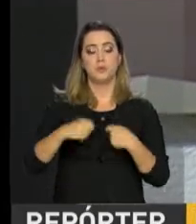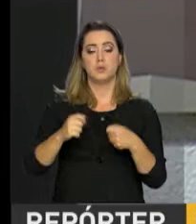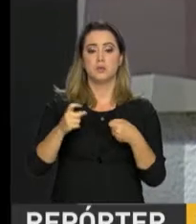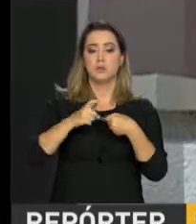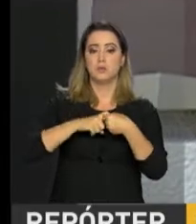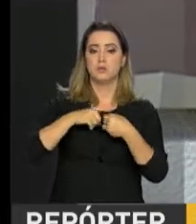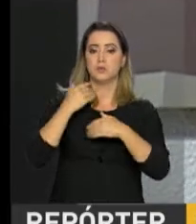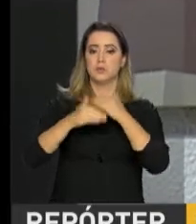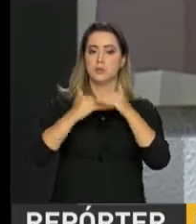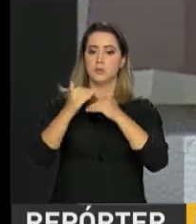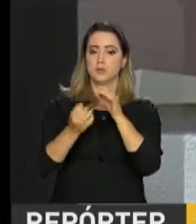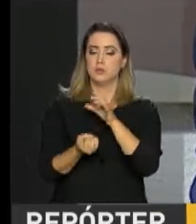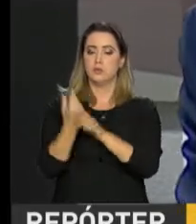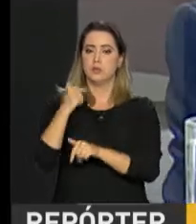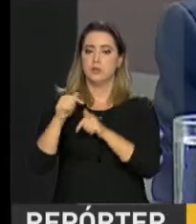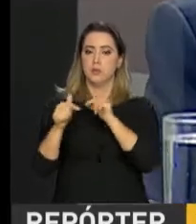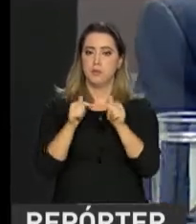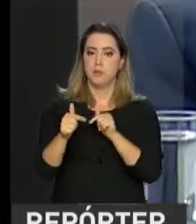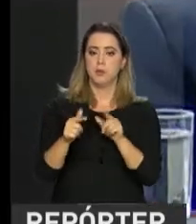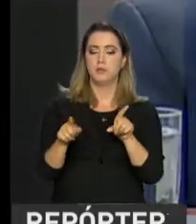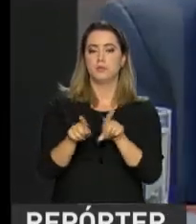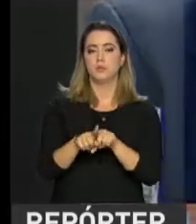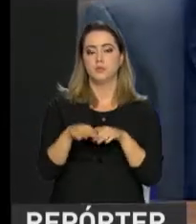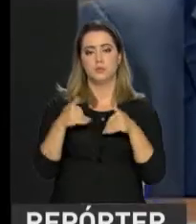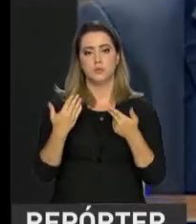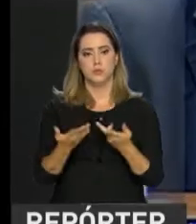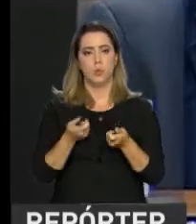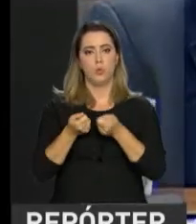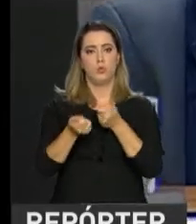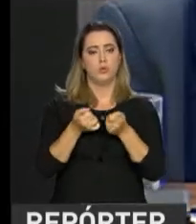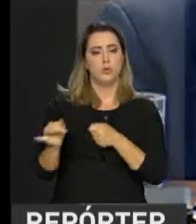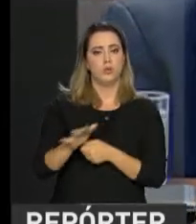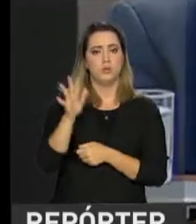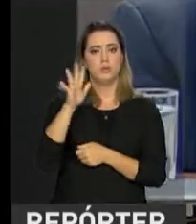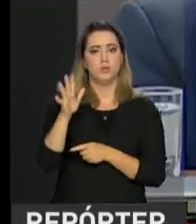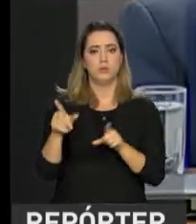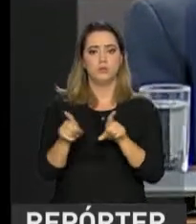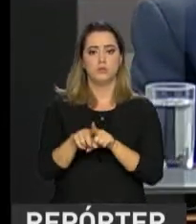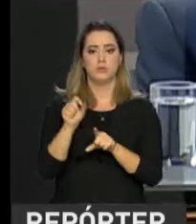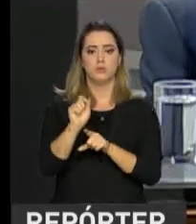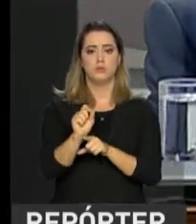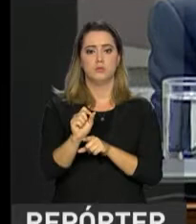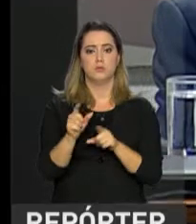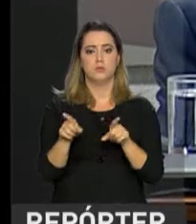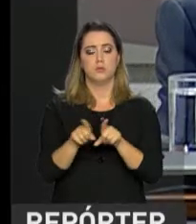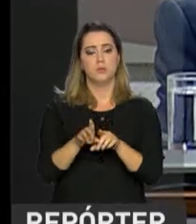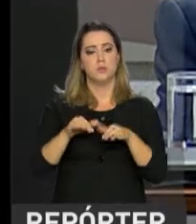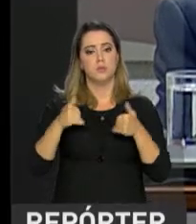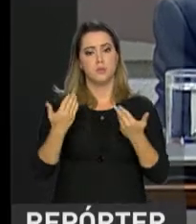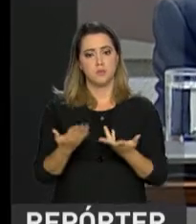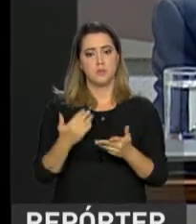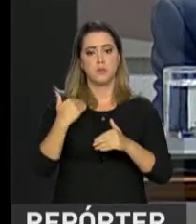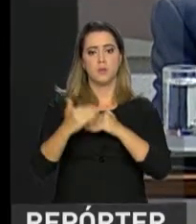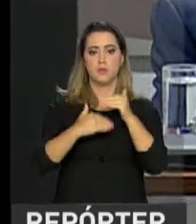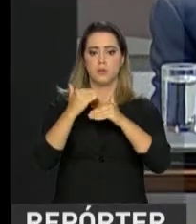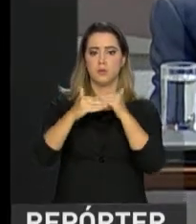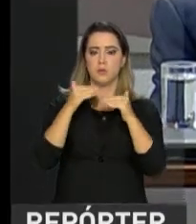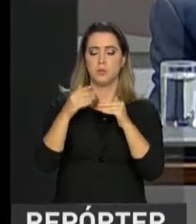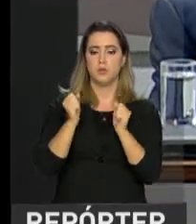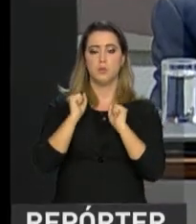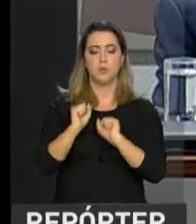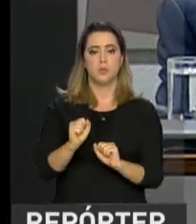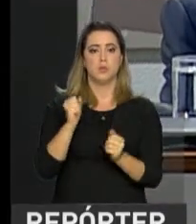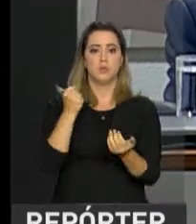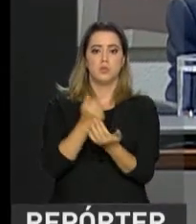andré por eu gostar criando a controlar a inflação como está acontecendo e portanto aumentar o poder de compra